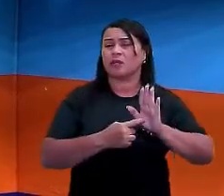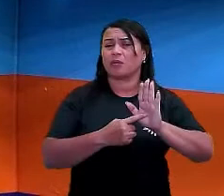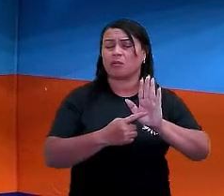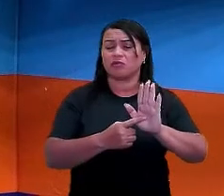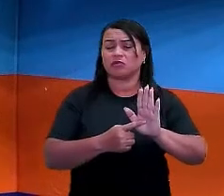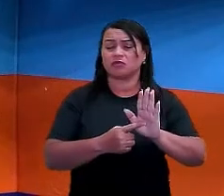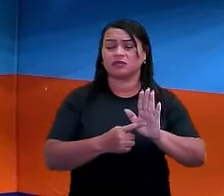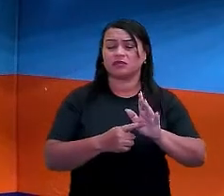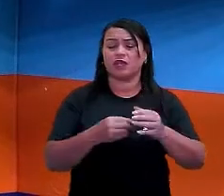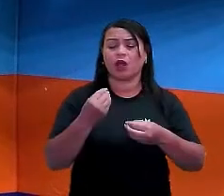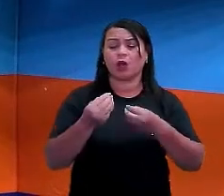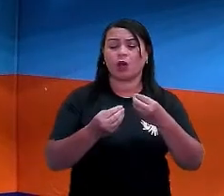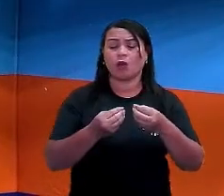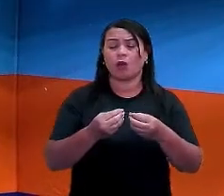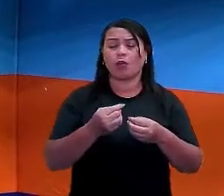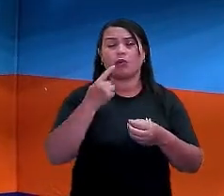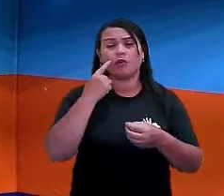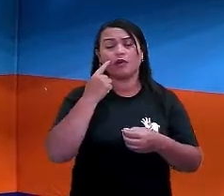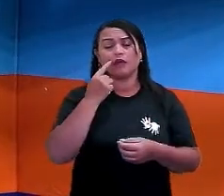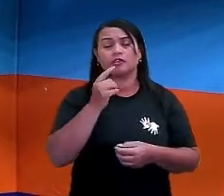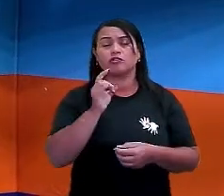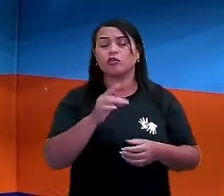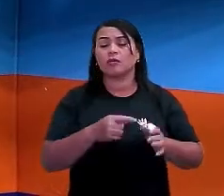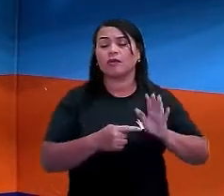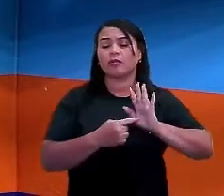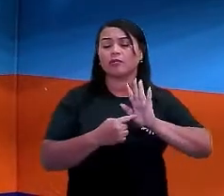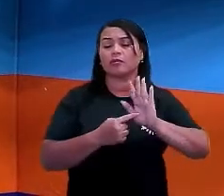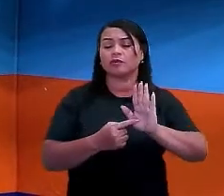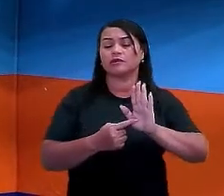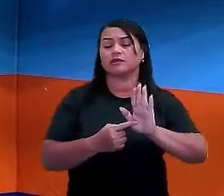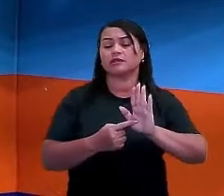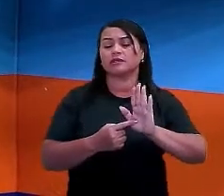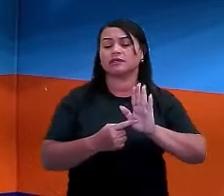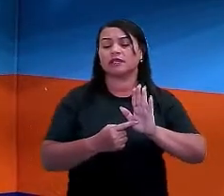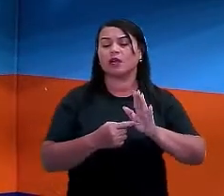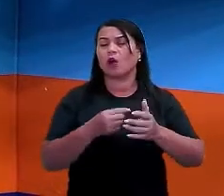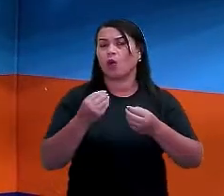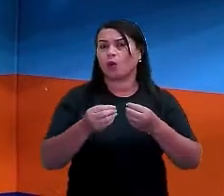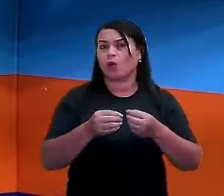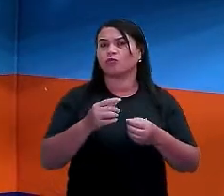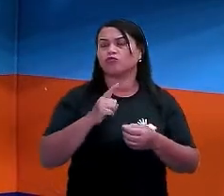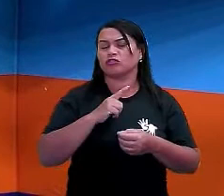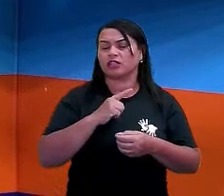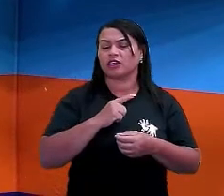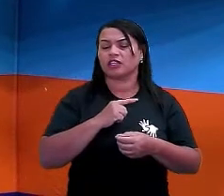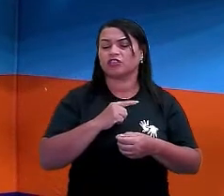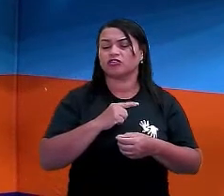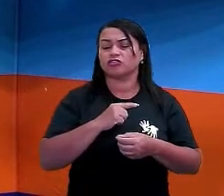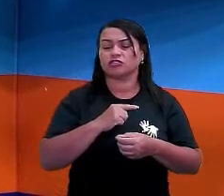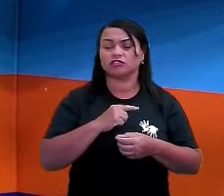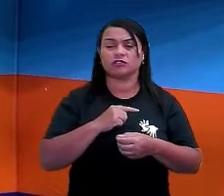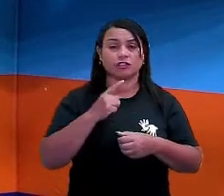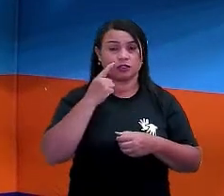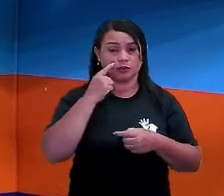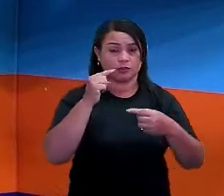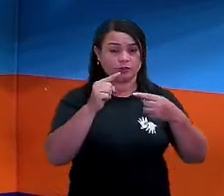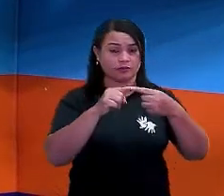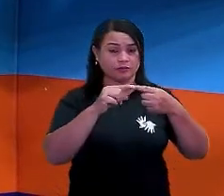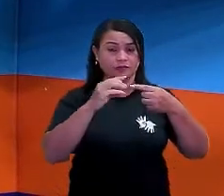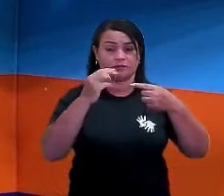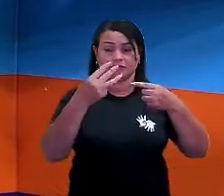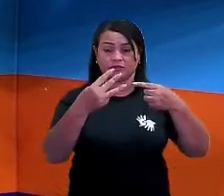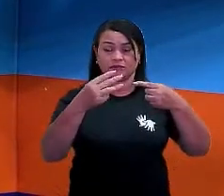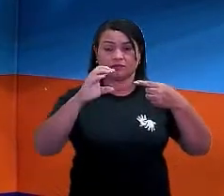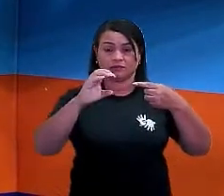ele me dá aqui essa representação, né, escrita. Ele diz que o palito verde mede 3